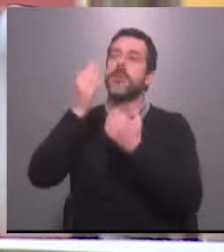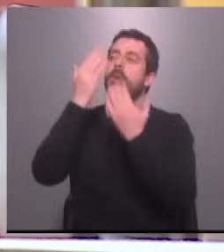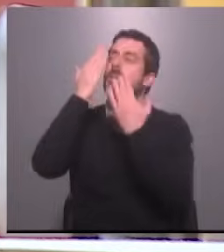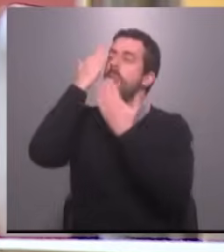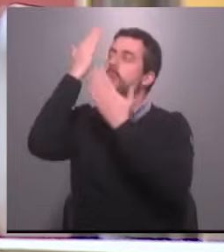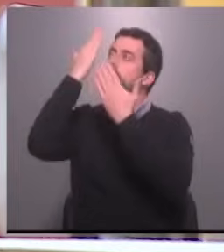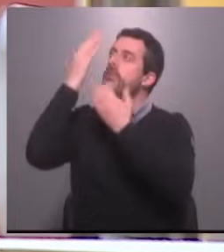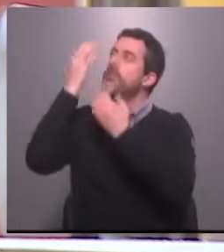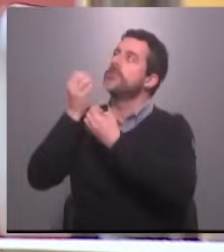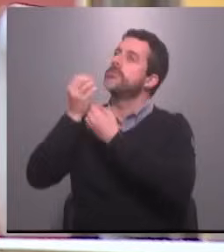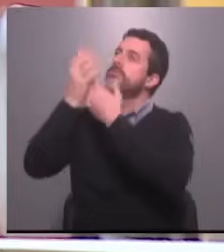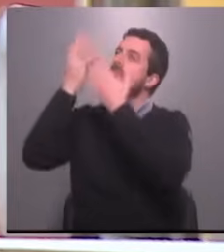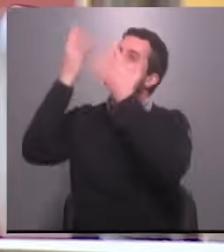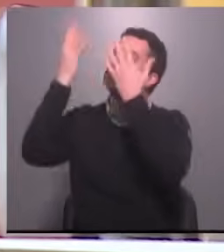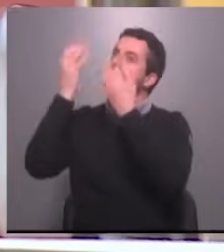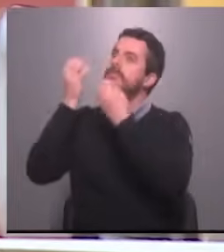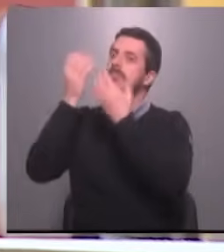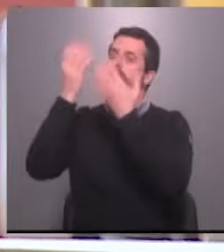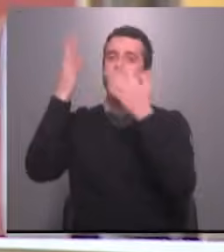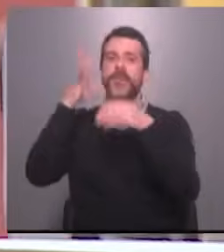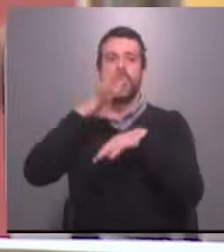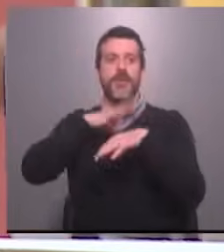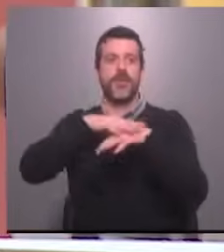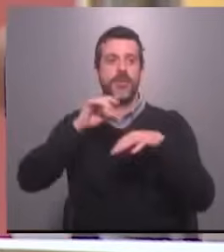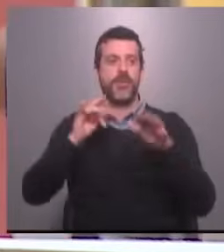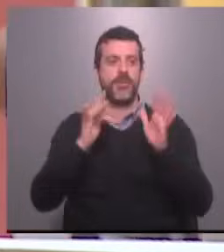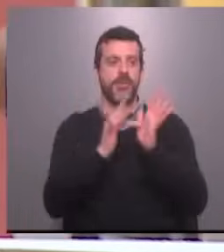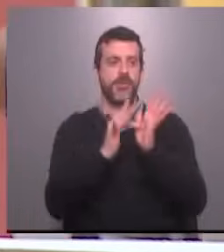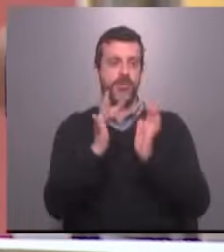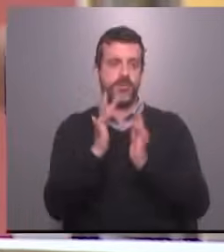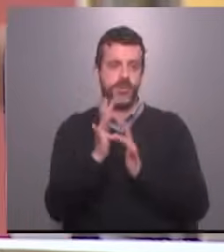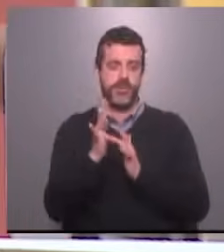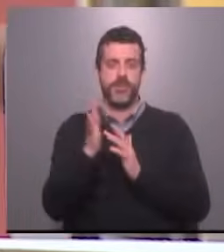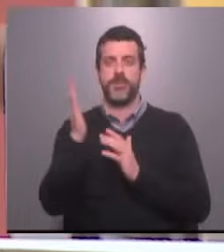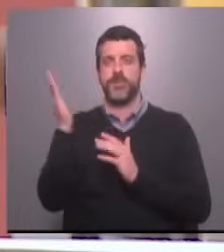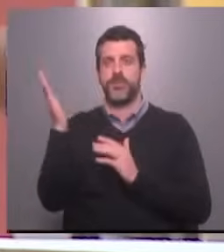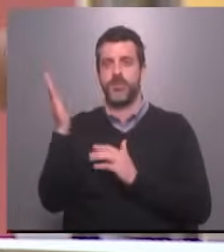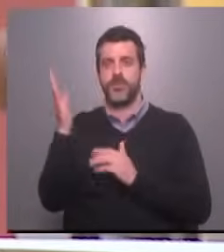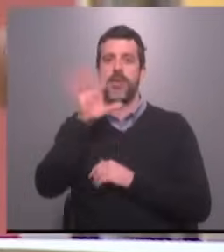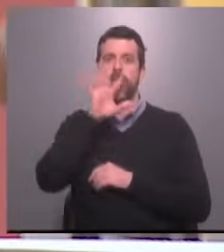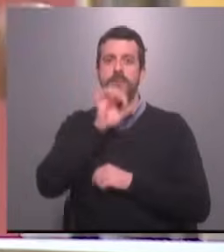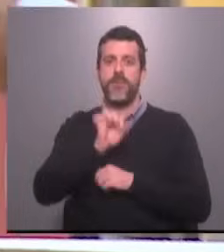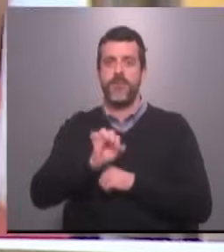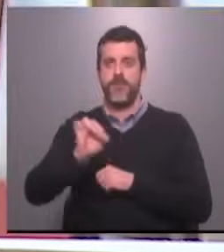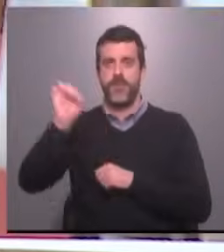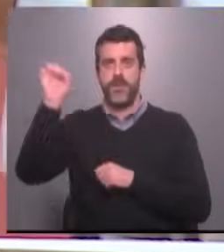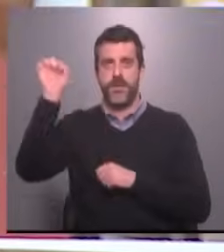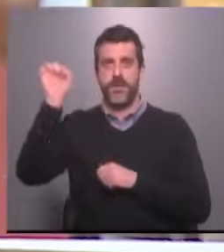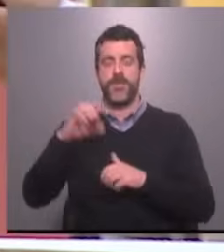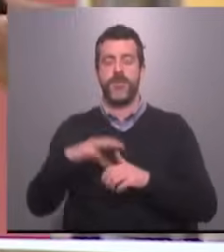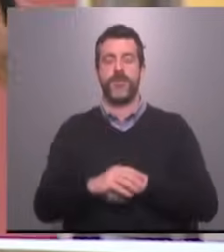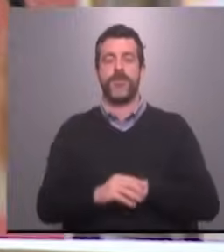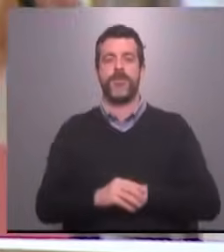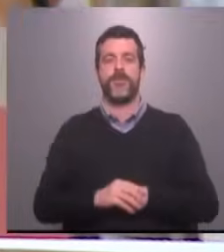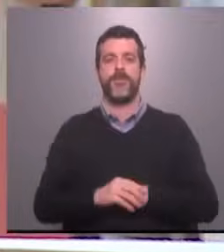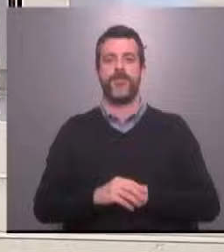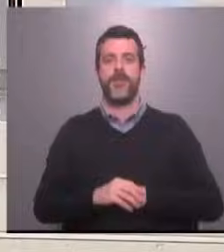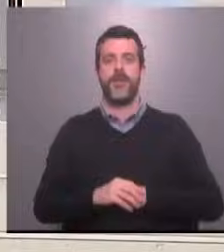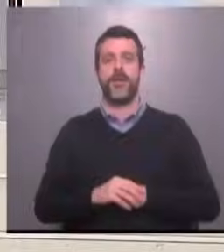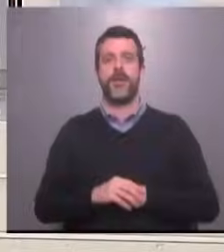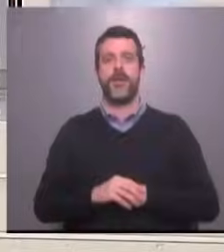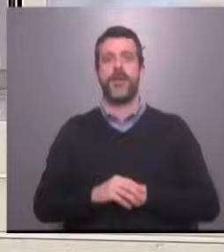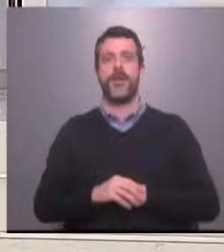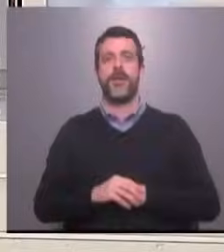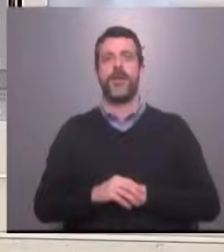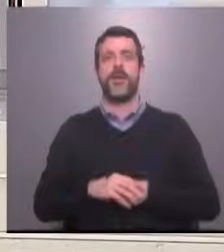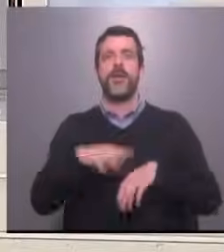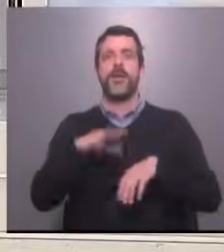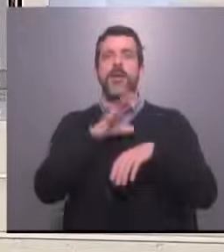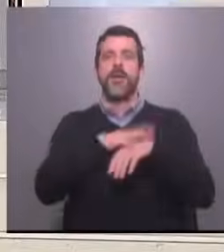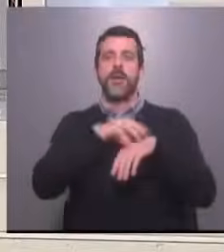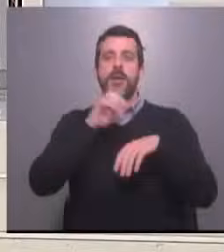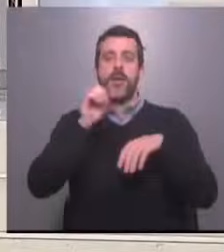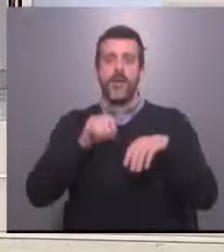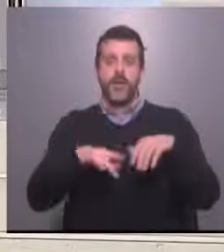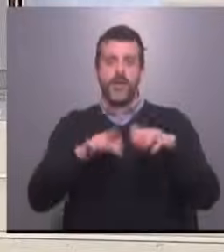para cantarmos os vossos louvores por Jesus Cristo, vosso Filho.